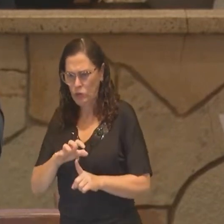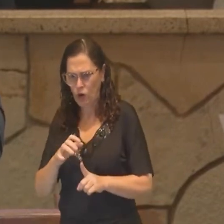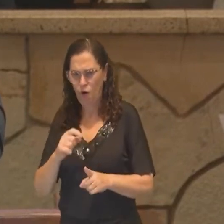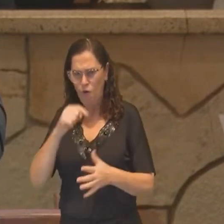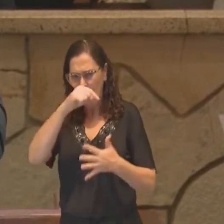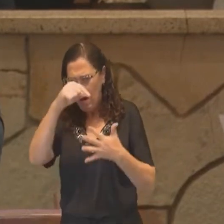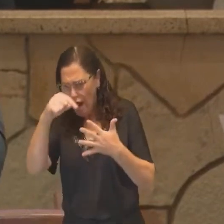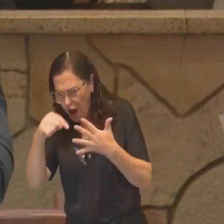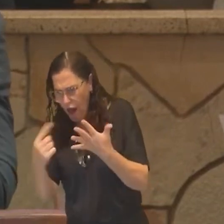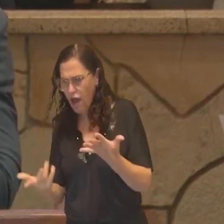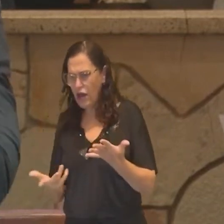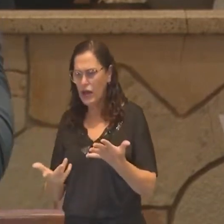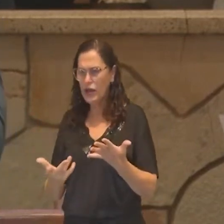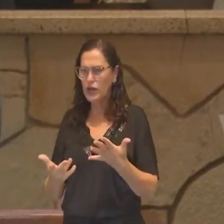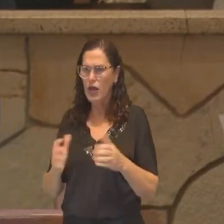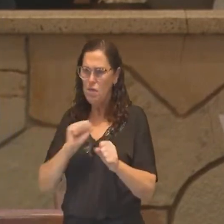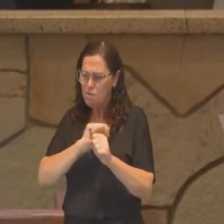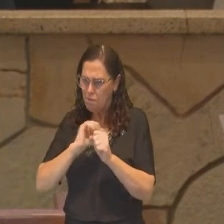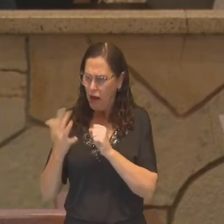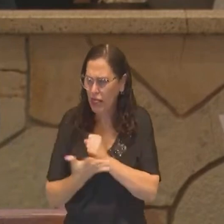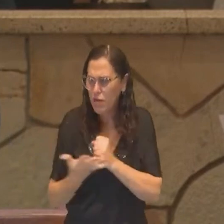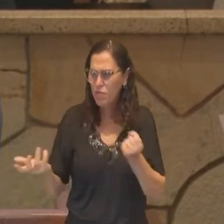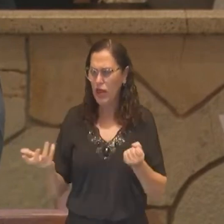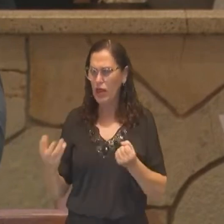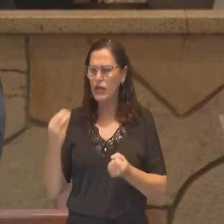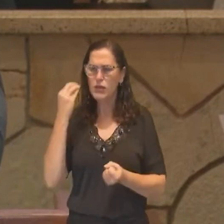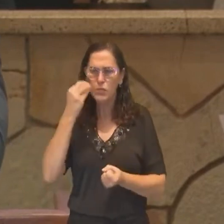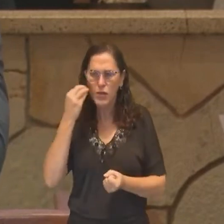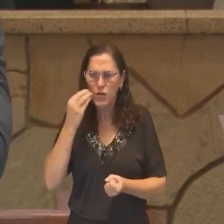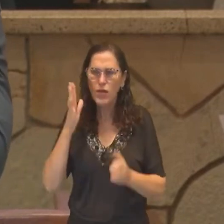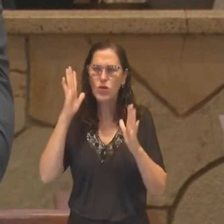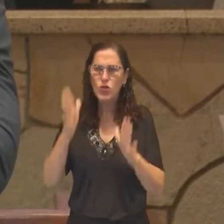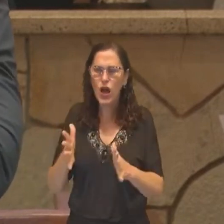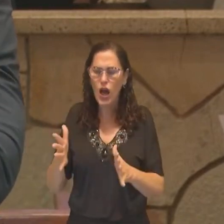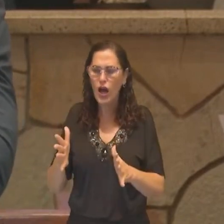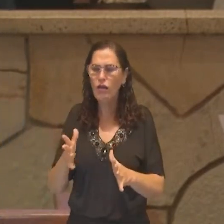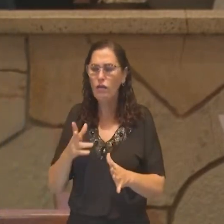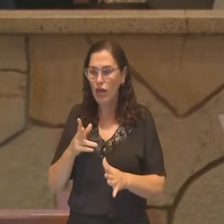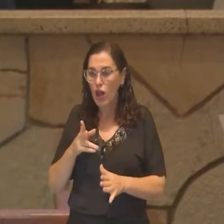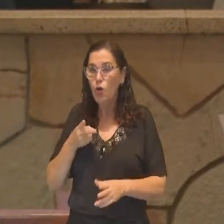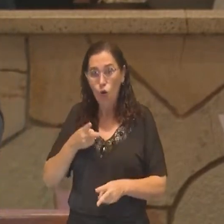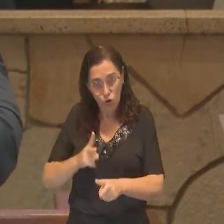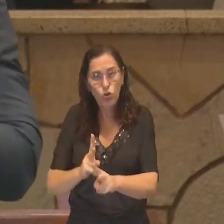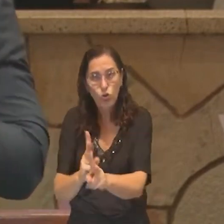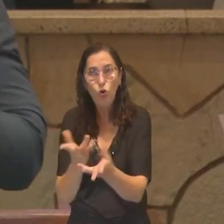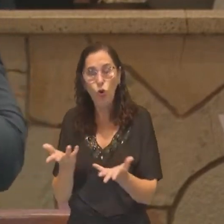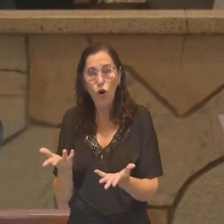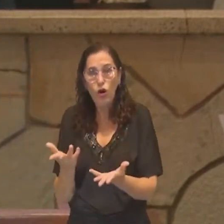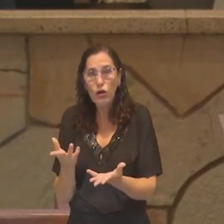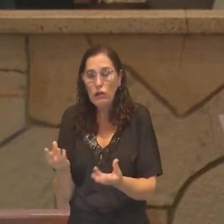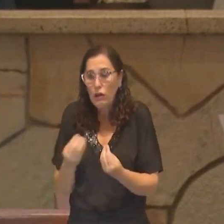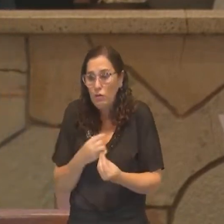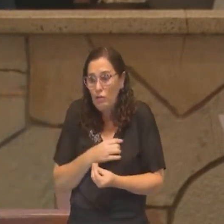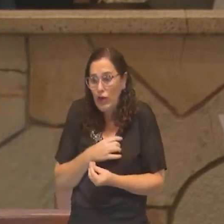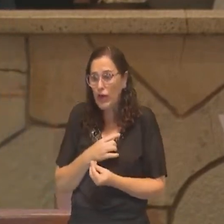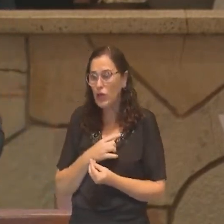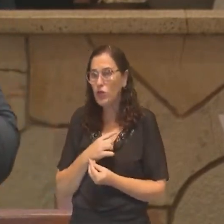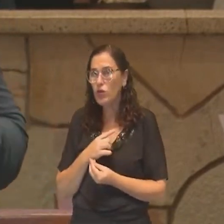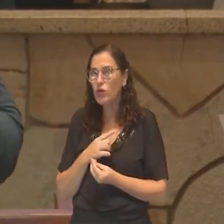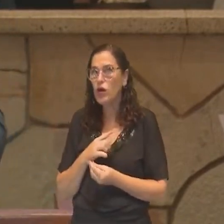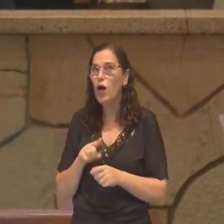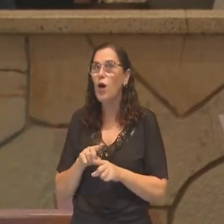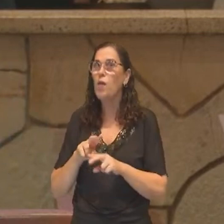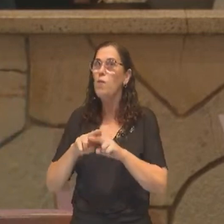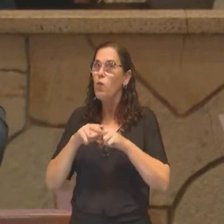coisas, pandemias que experimentamos e ainda nos assolam, nos amedrontam, e por isso a nossa fé não deve